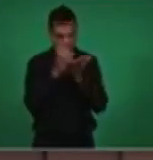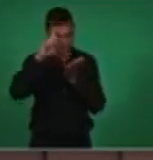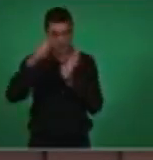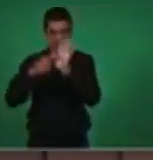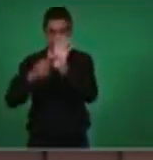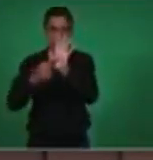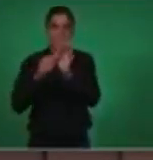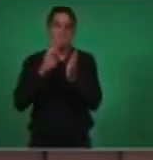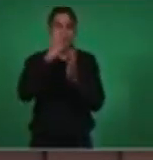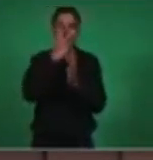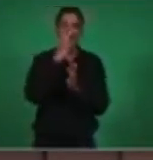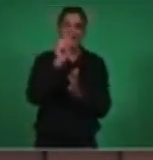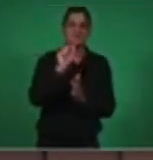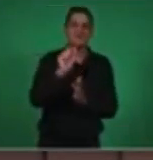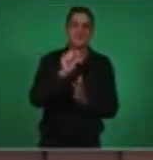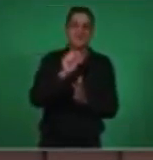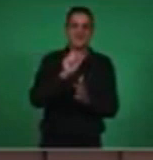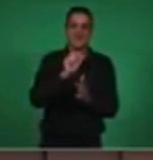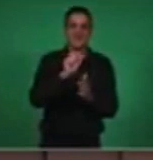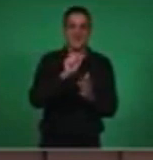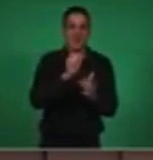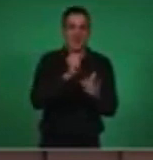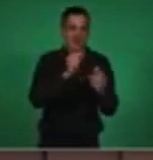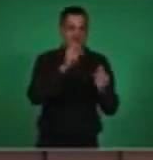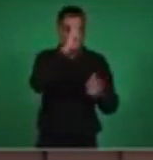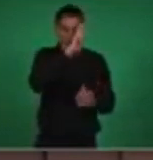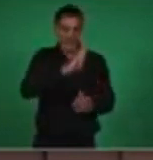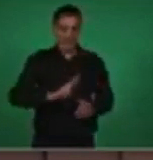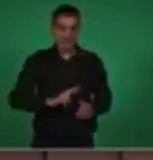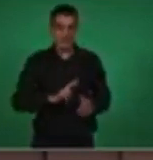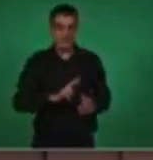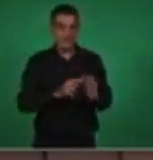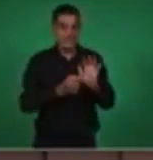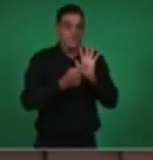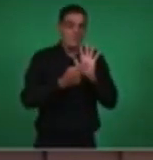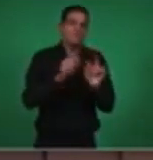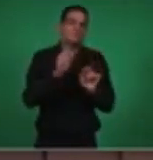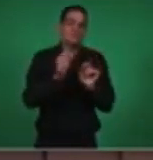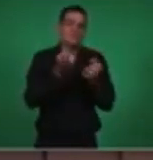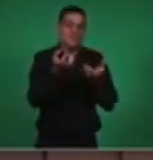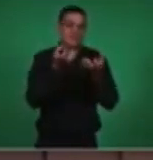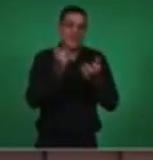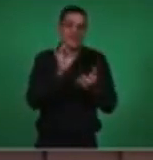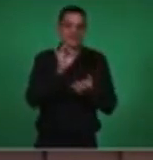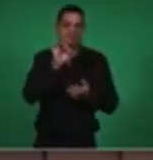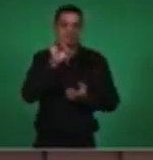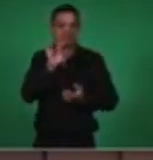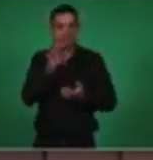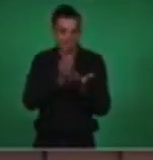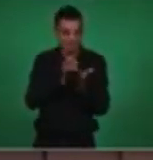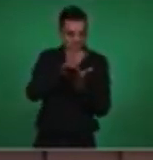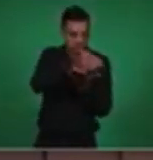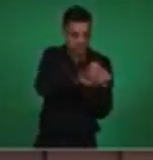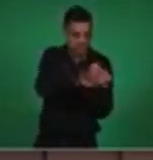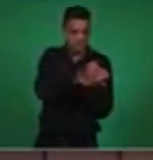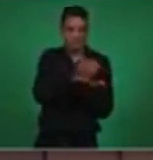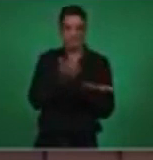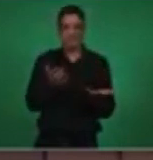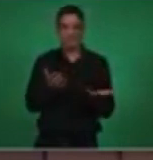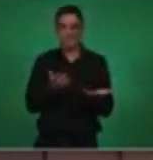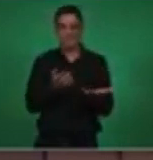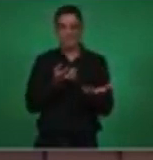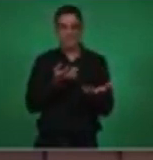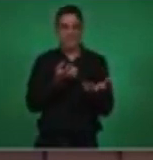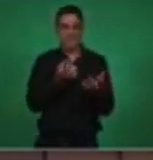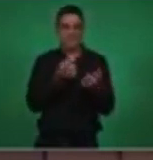pode evoluir, continuar evoluindo, do que a Deus, do que a palavra de Deus, que é o próprio